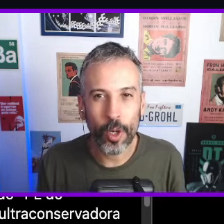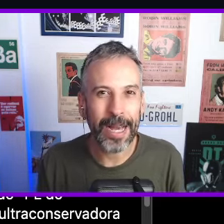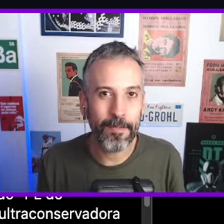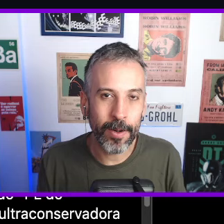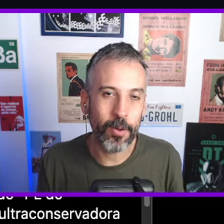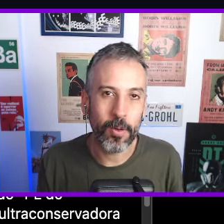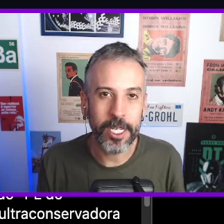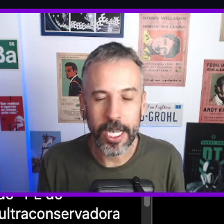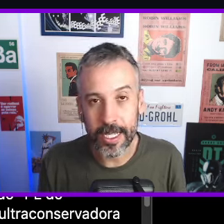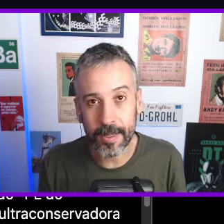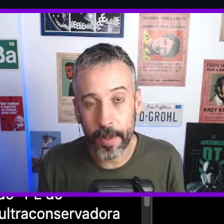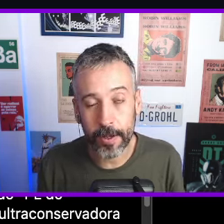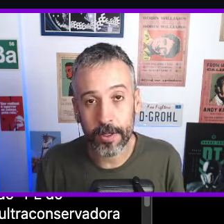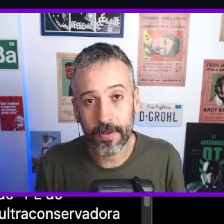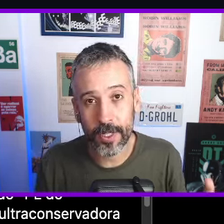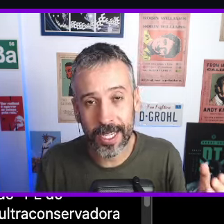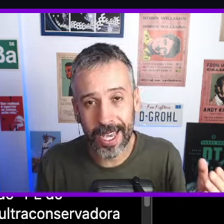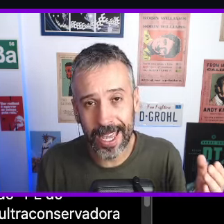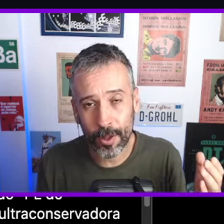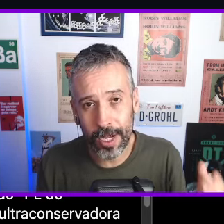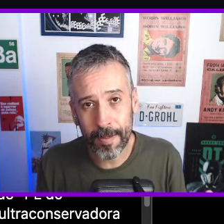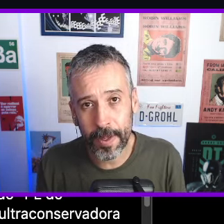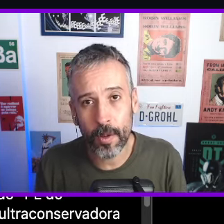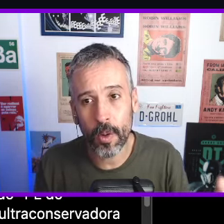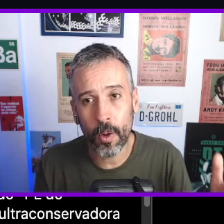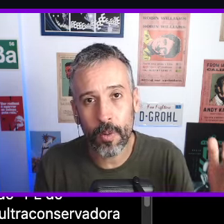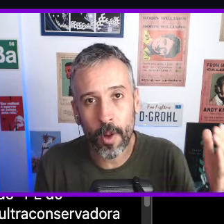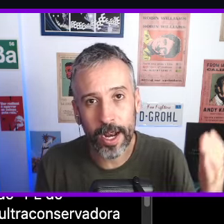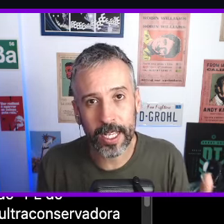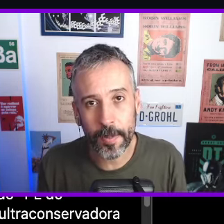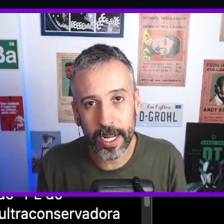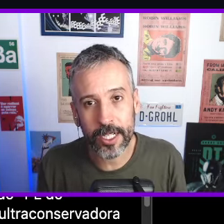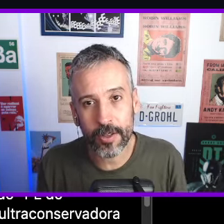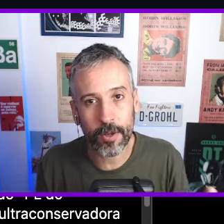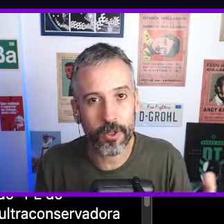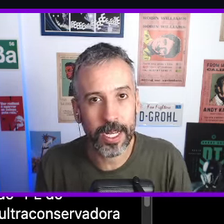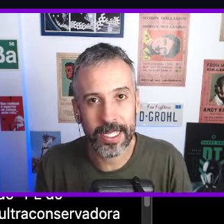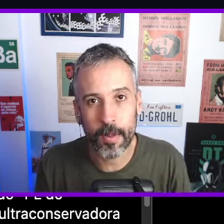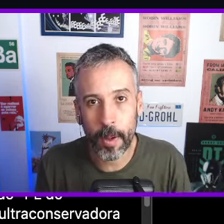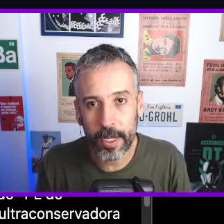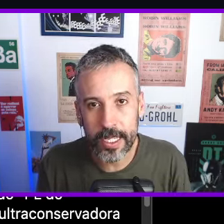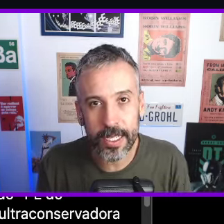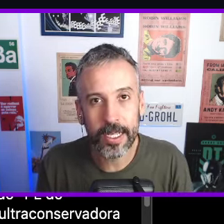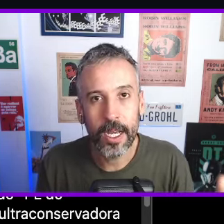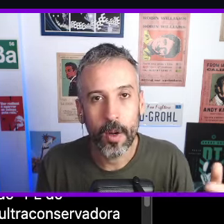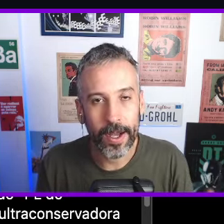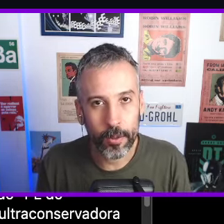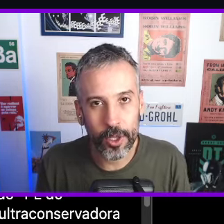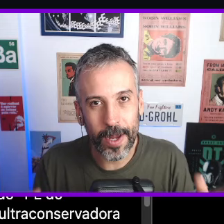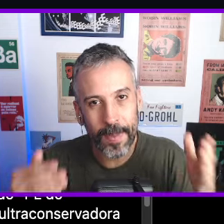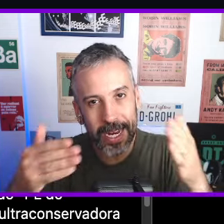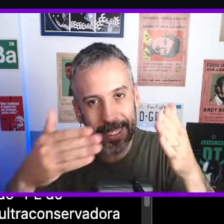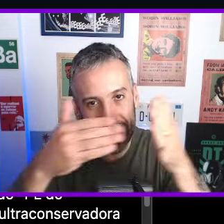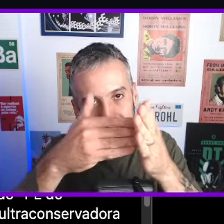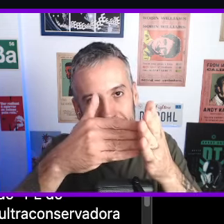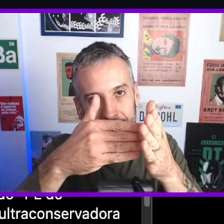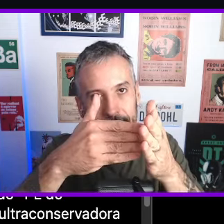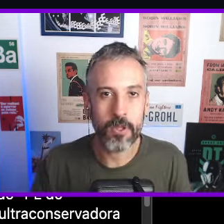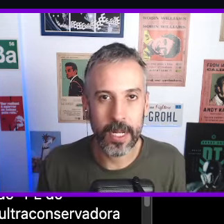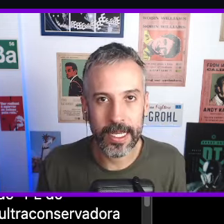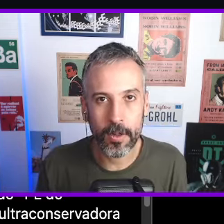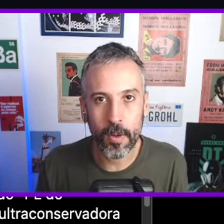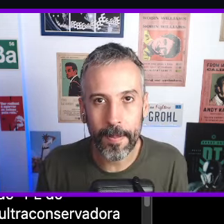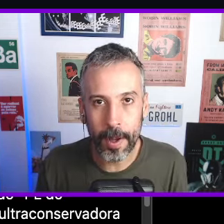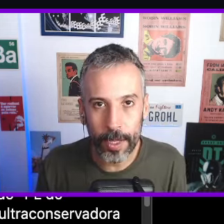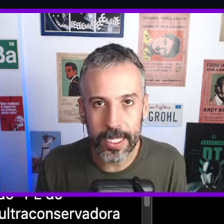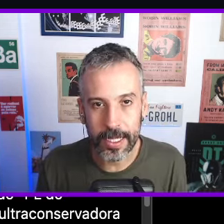do React no Capão Comedy em São Paulo. Então, se você é do Capão ou mora aqui pela região da Consolação Paulista, o Acústico é bem na esquina